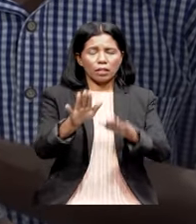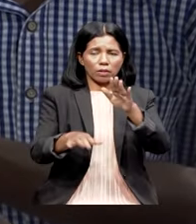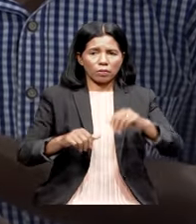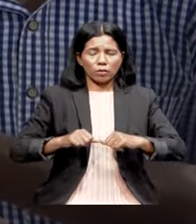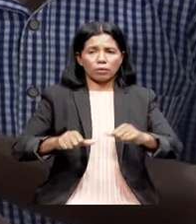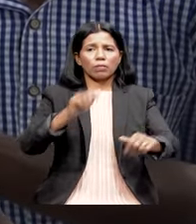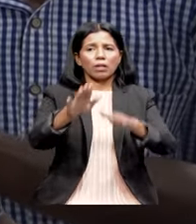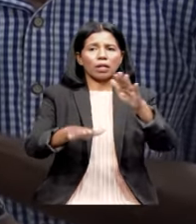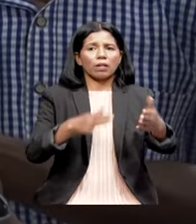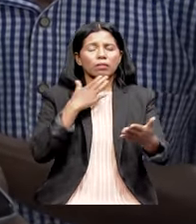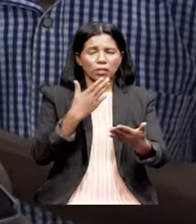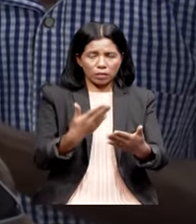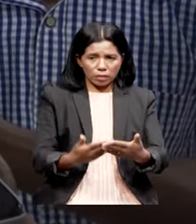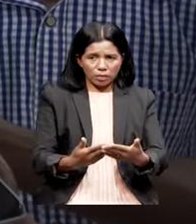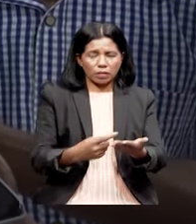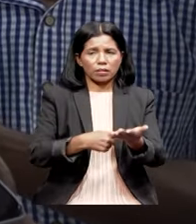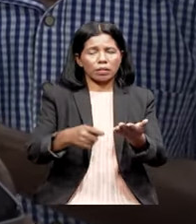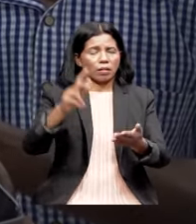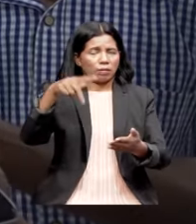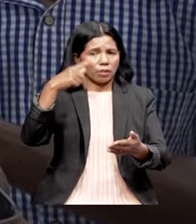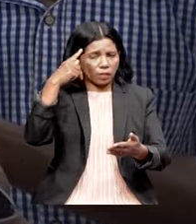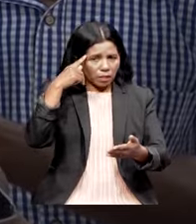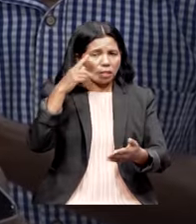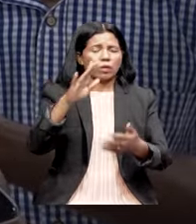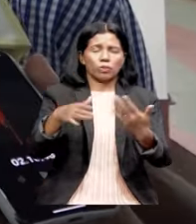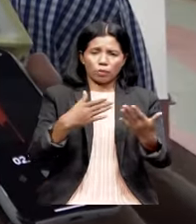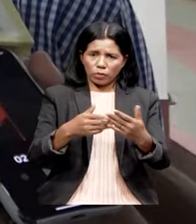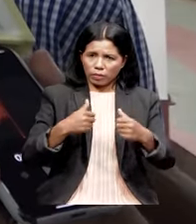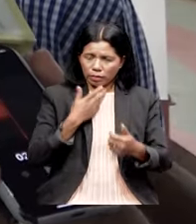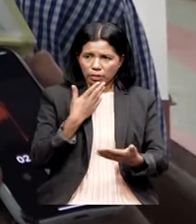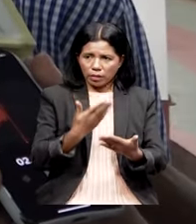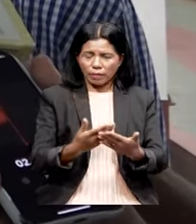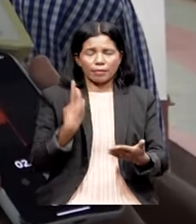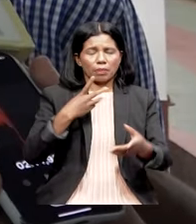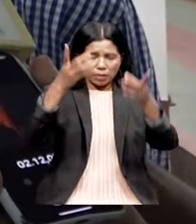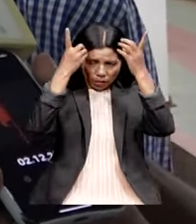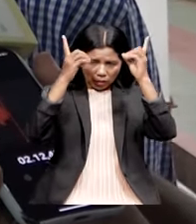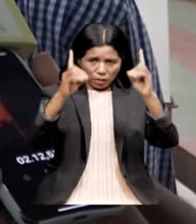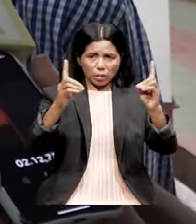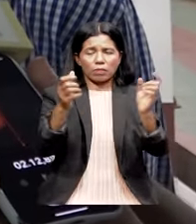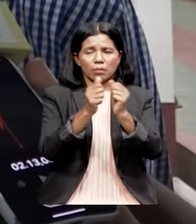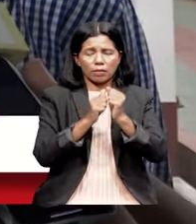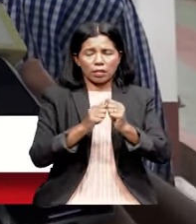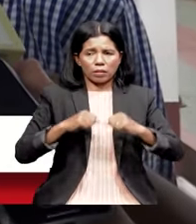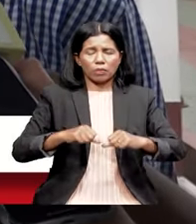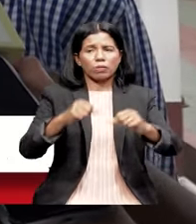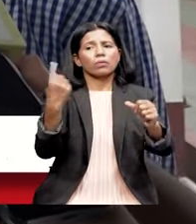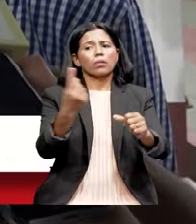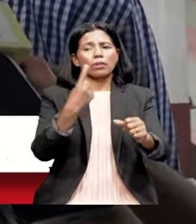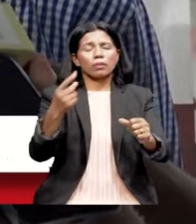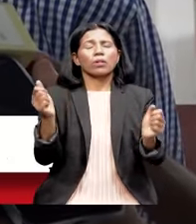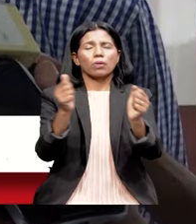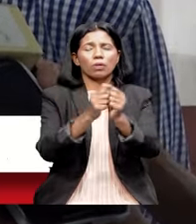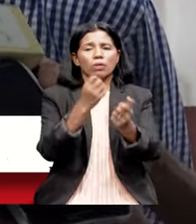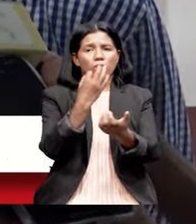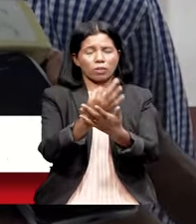tebes, tecnicamente, politicamente, botsir ne hoto diak. Mi hola decisão na moto, a tu avança na fatin de, ho